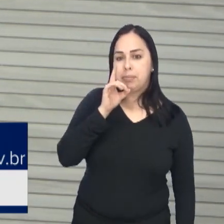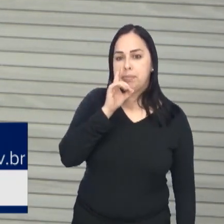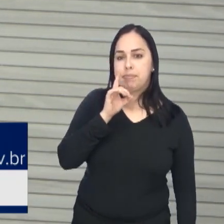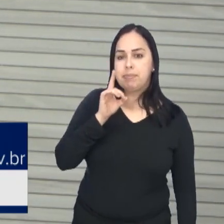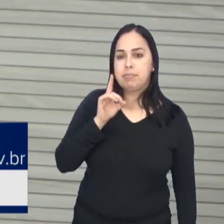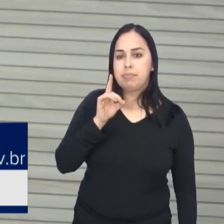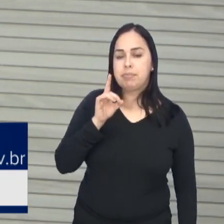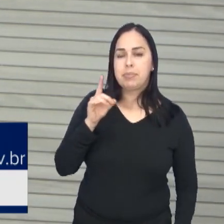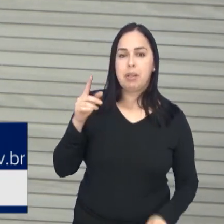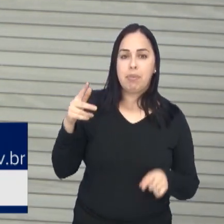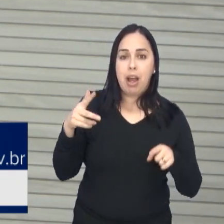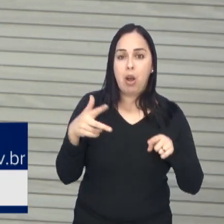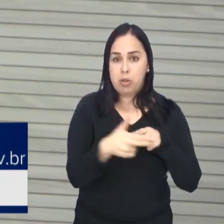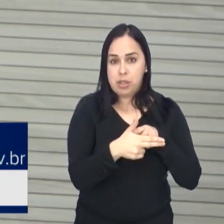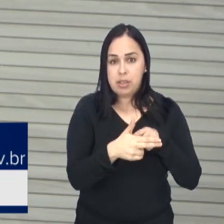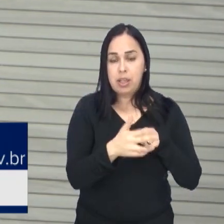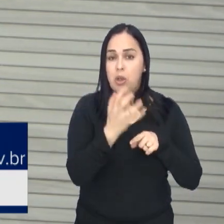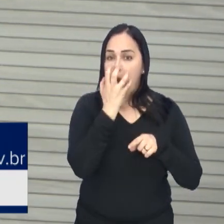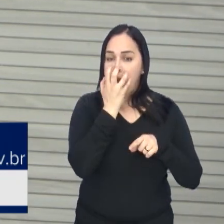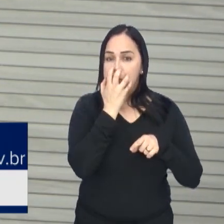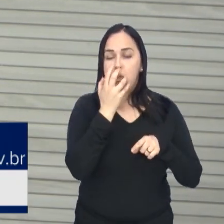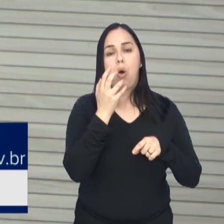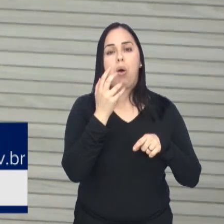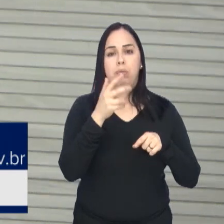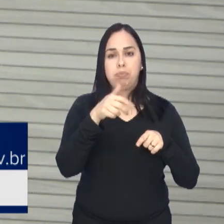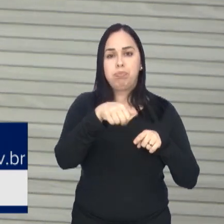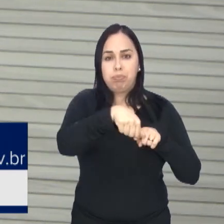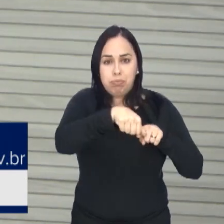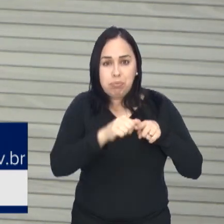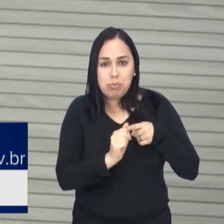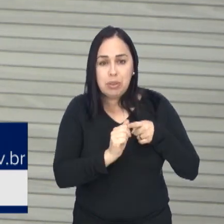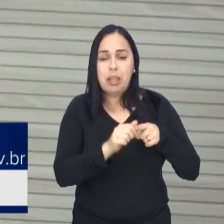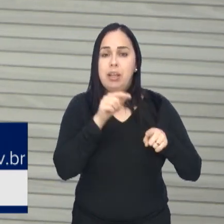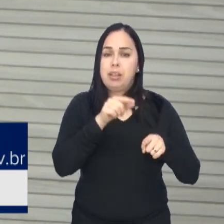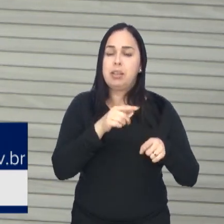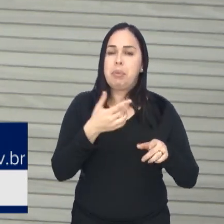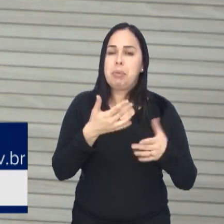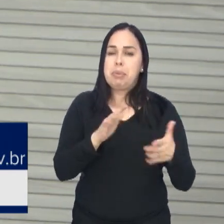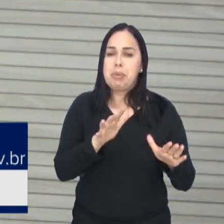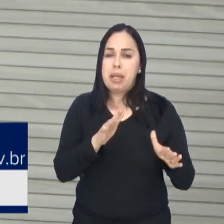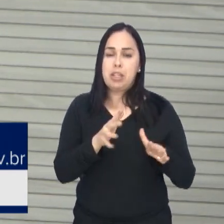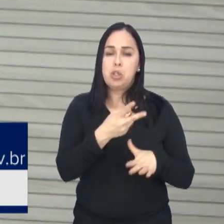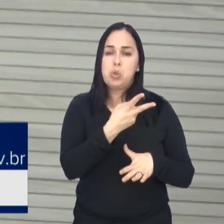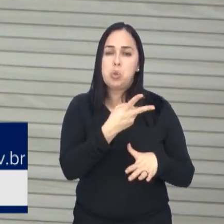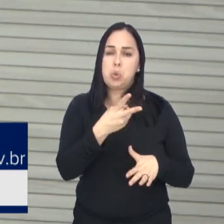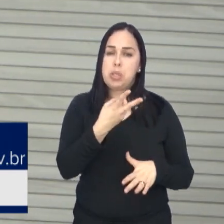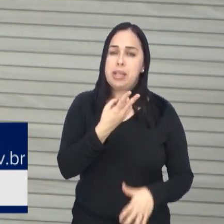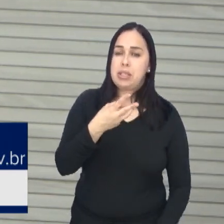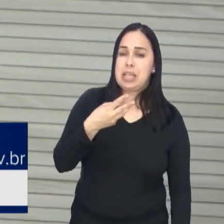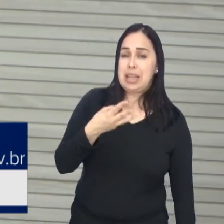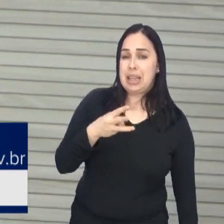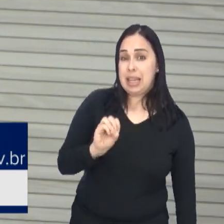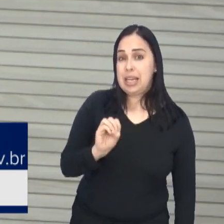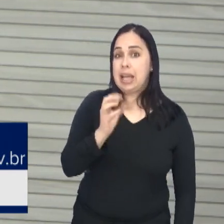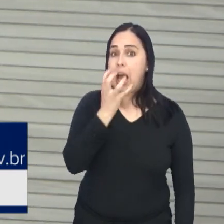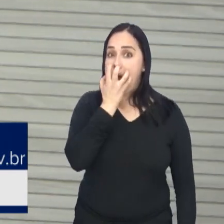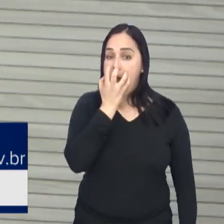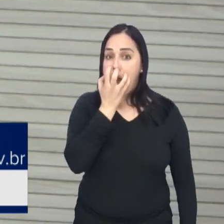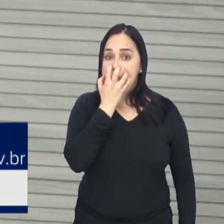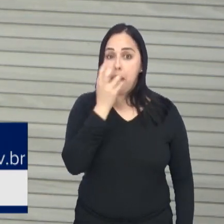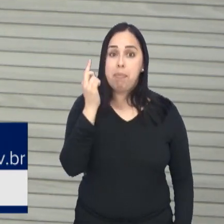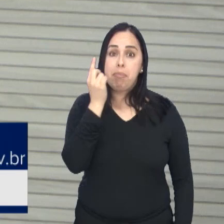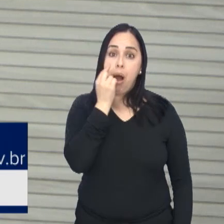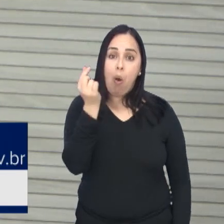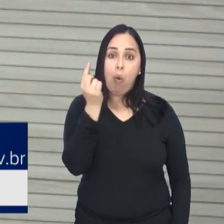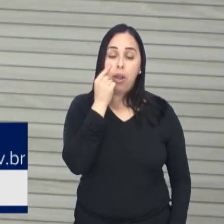acontecer então a castração. Deixar registrado para a população que serão aproximadamente 230 animais que serão